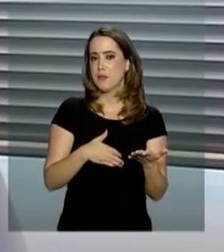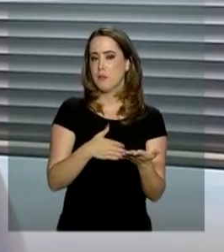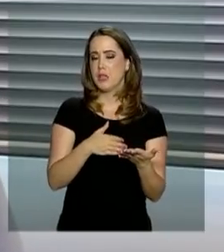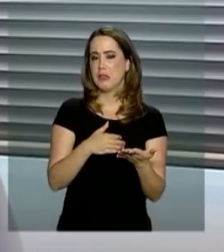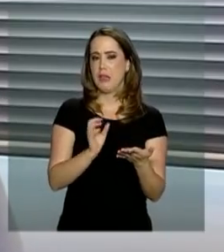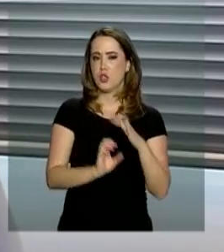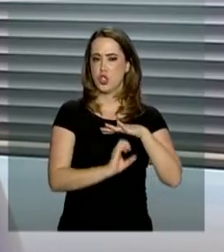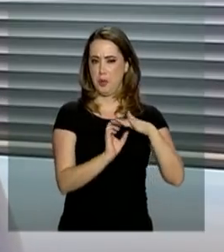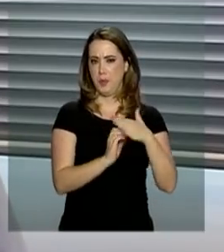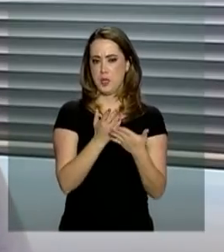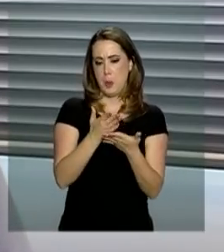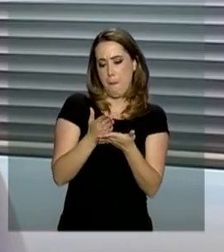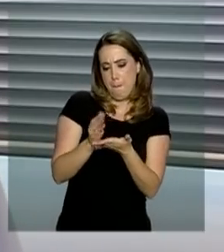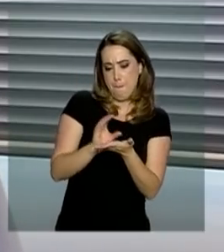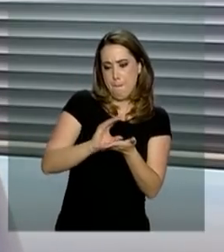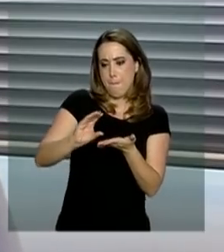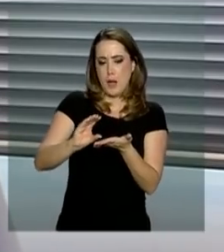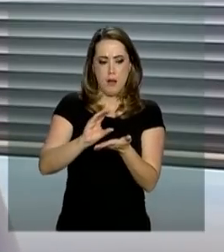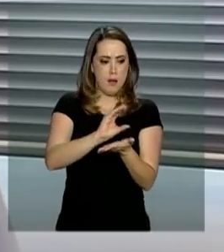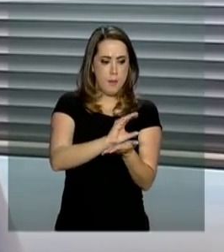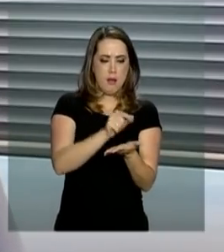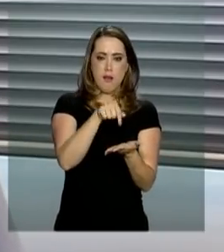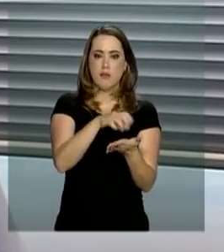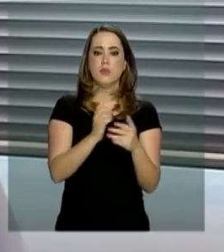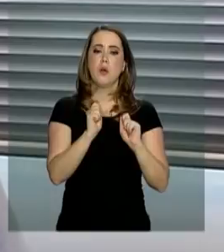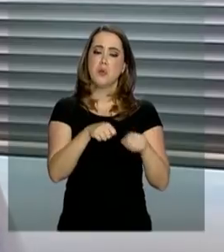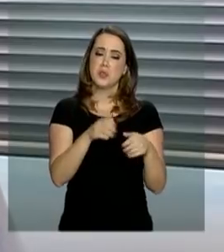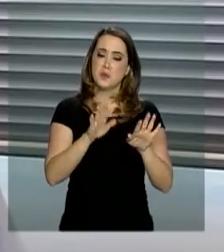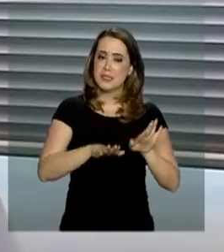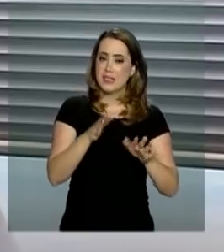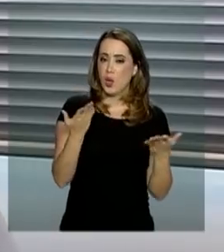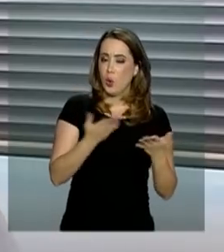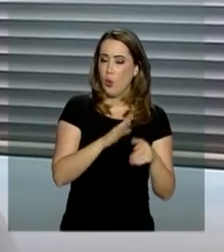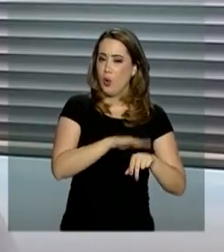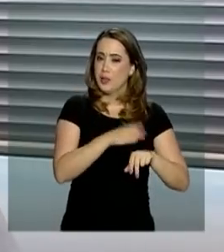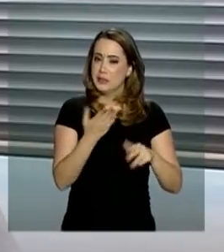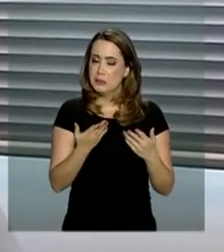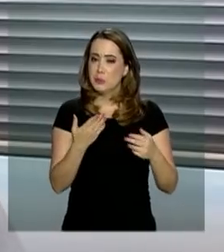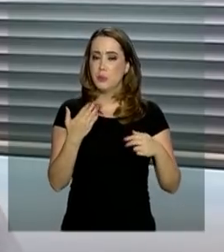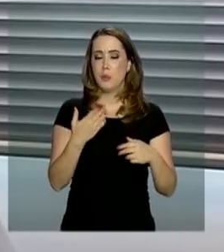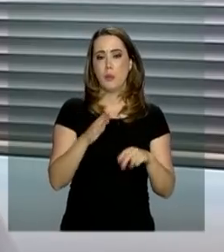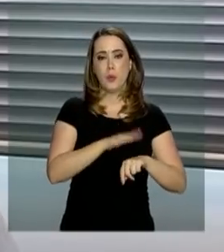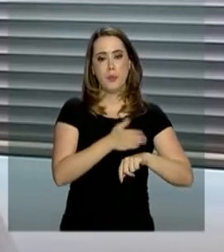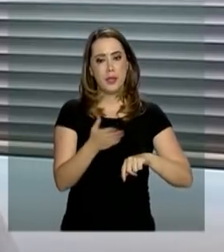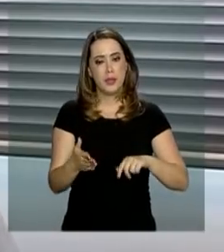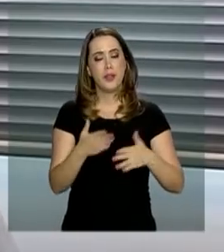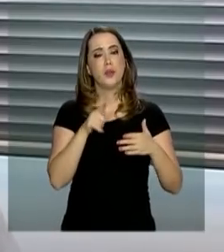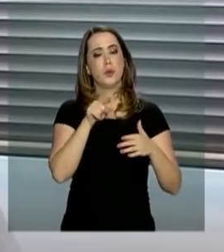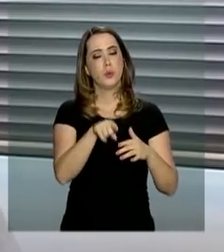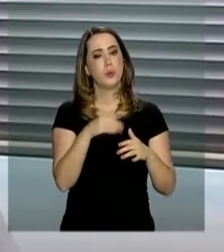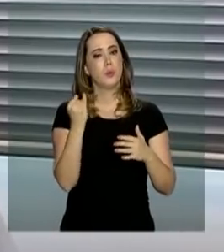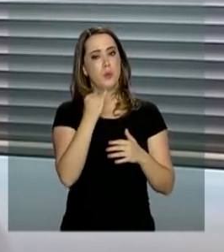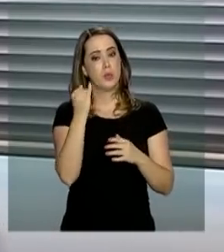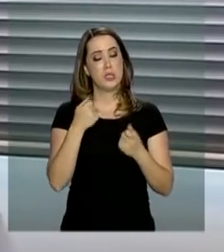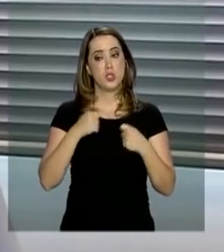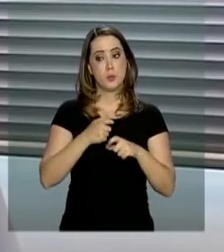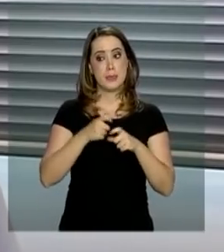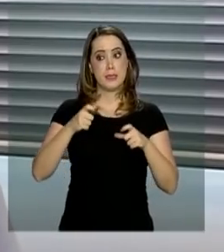empresa muito grande e poderia não ser um bom negócio agora, uma vez que a gente tem uma expectativa de um crescimento muito grande.